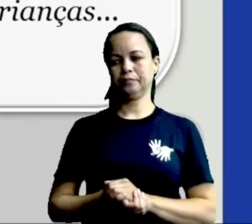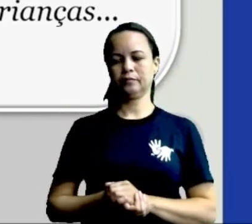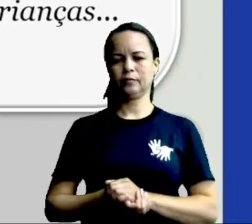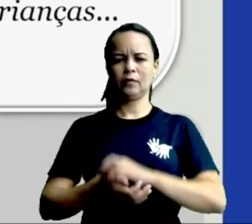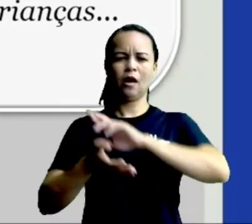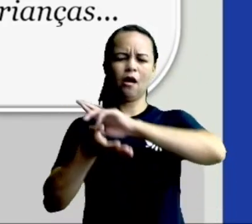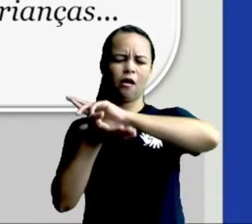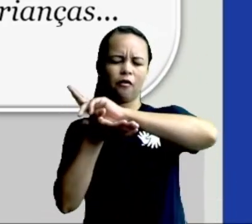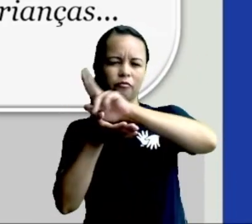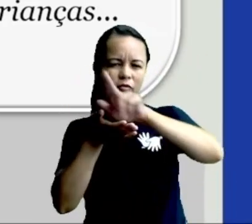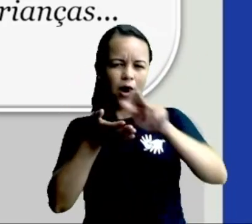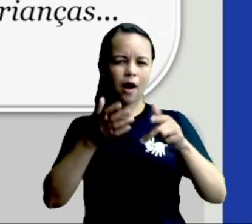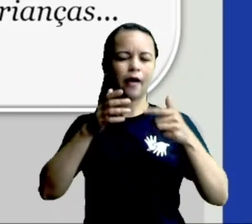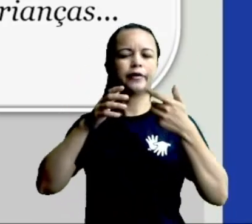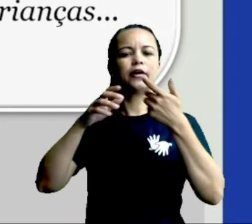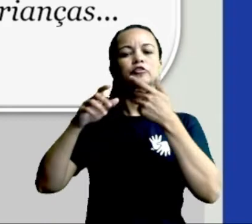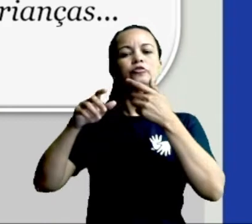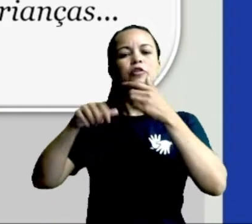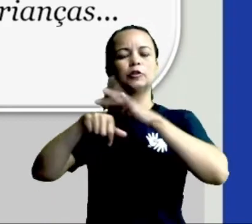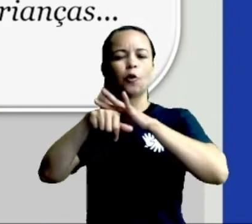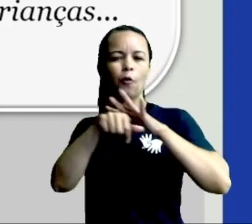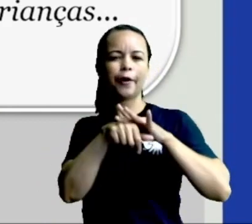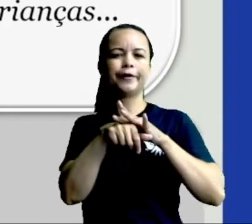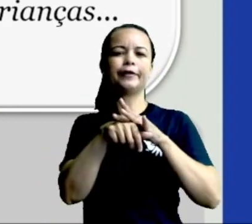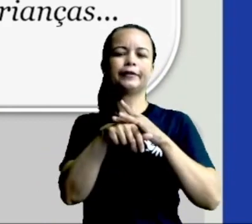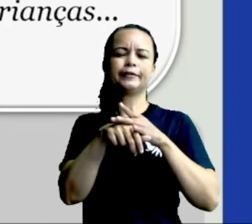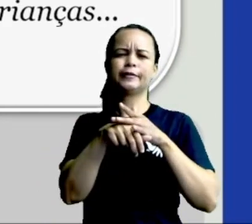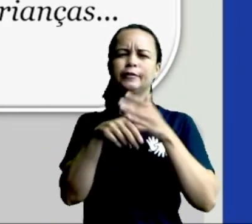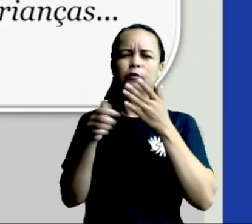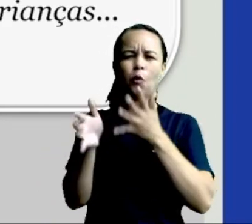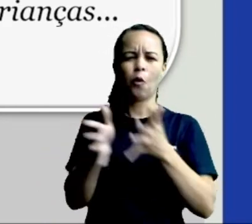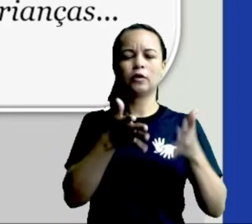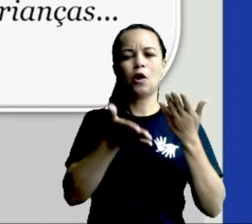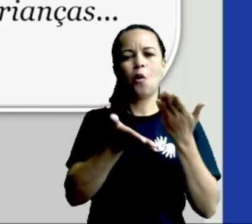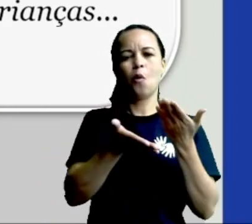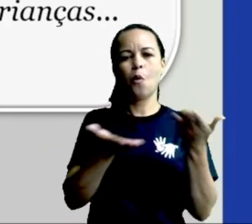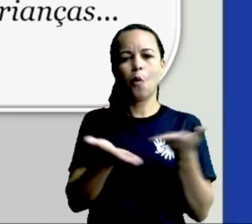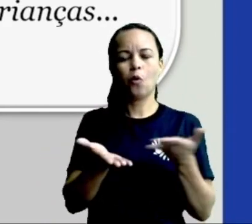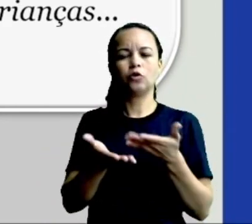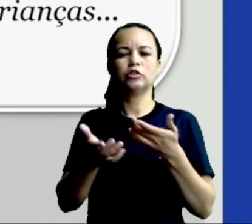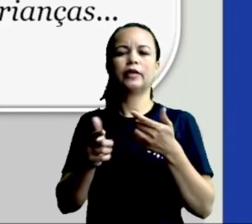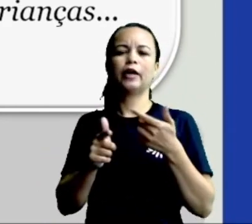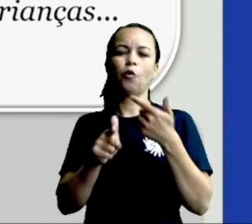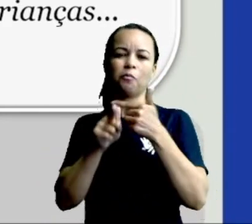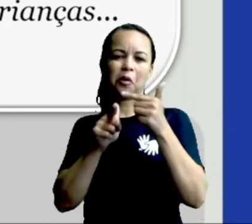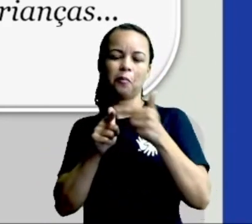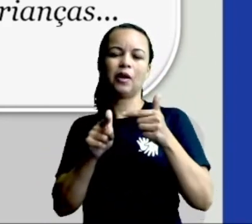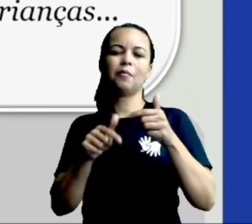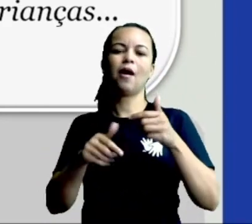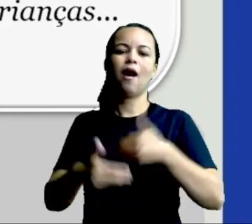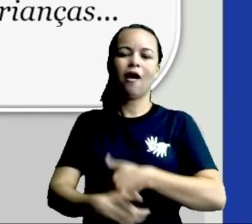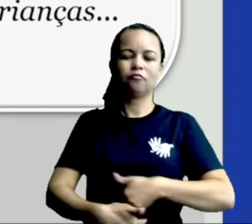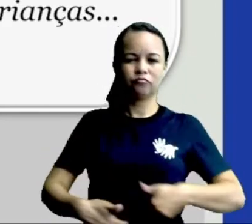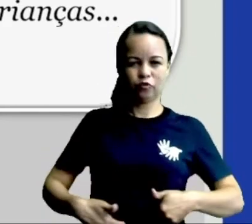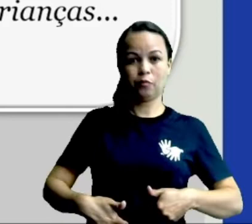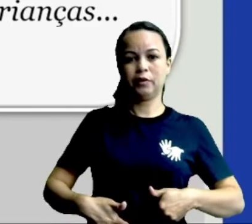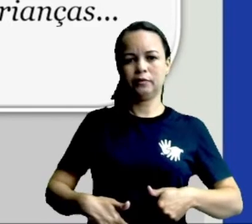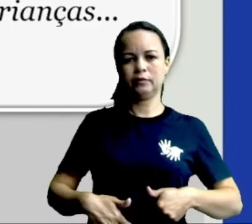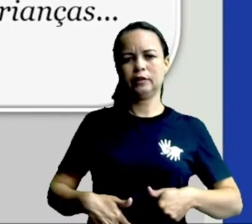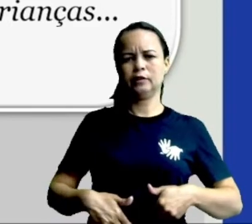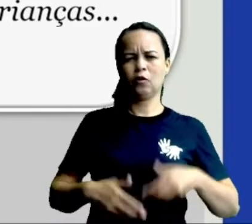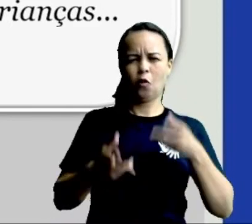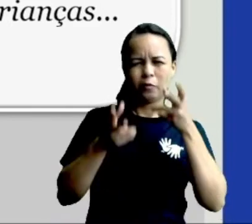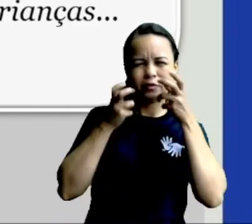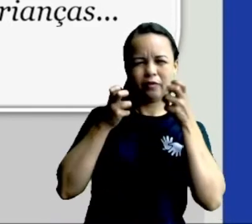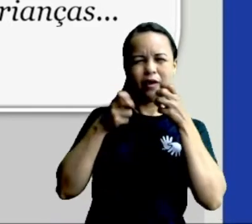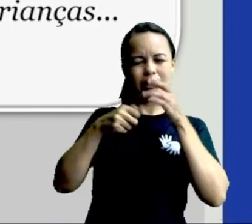várias doenças causadas hoje têm como consequência a fome. Então, vocês notaram que a inserção aí de